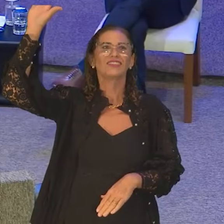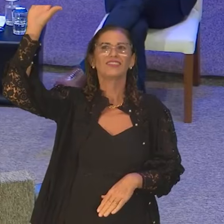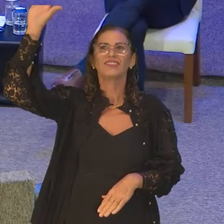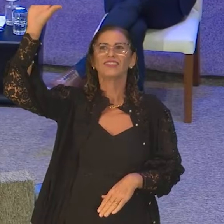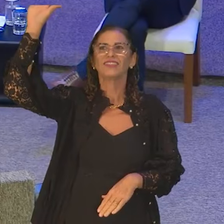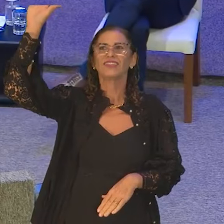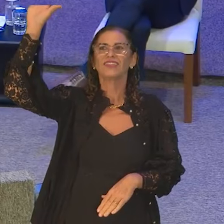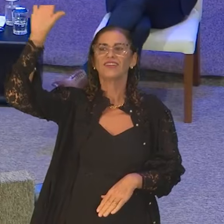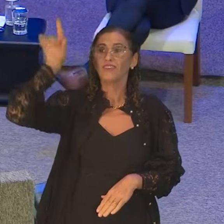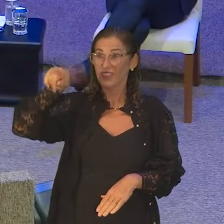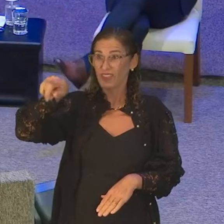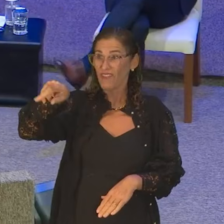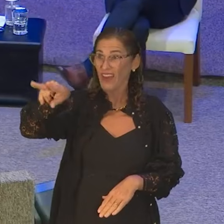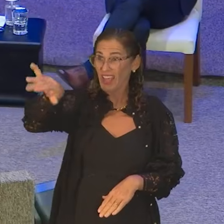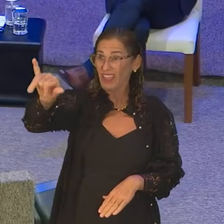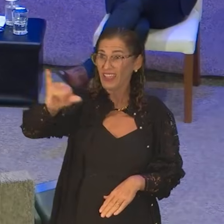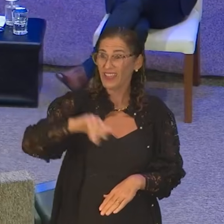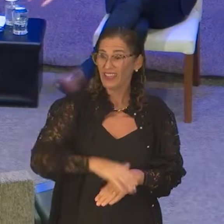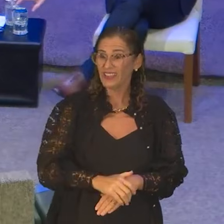Você vai?